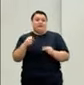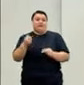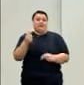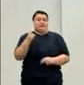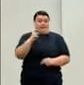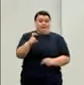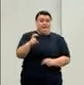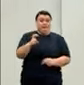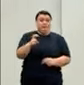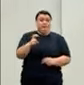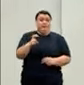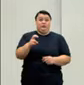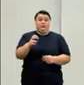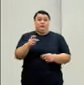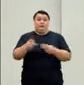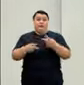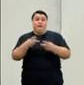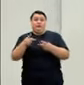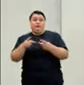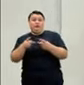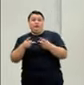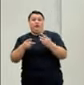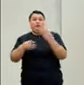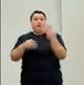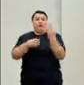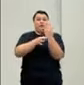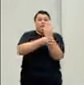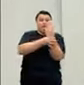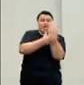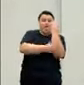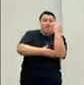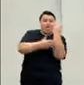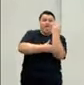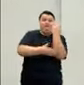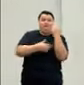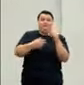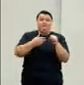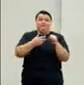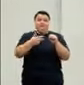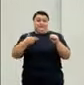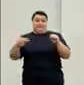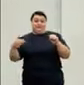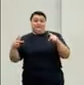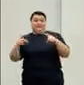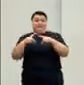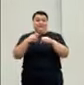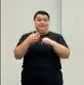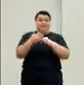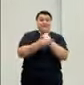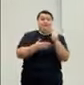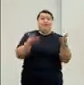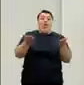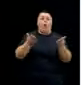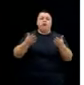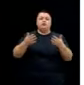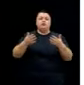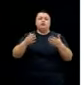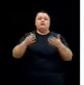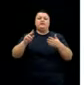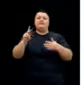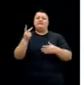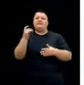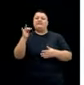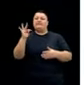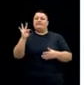sobre vacinação, antígenos, anticorpos e agora sobre histologia. O que seria